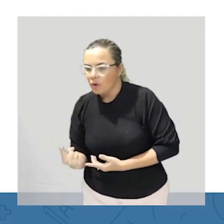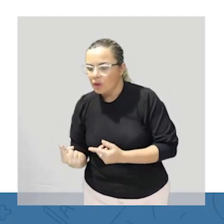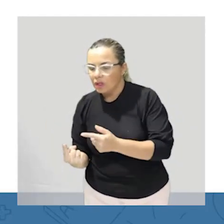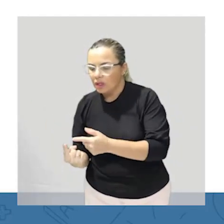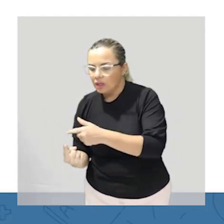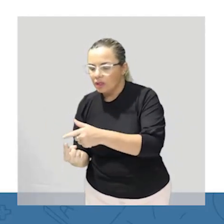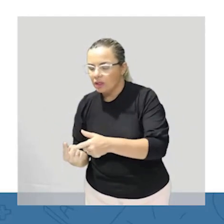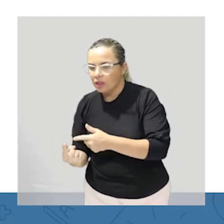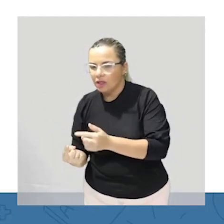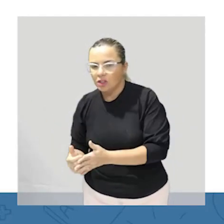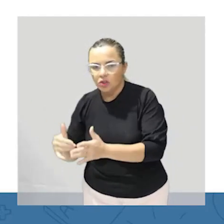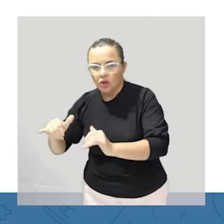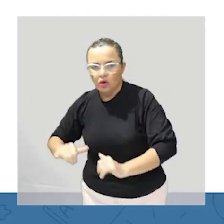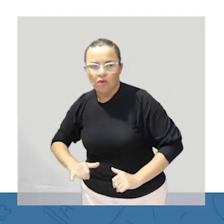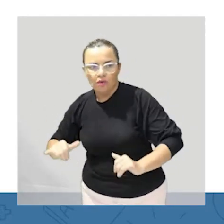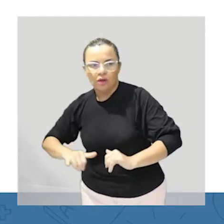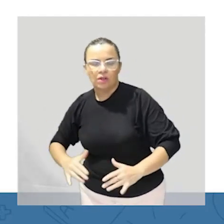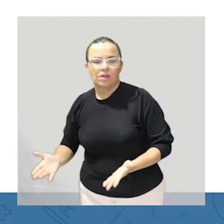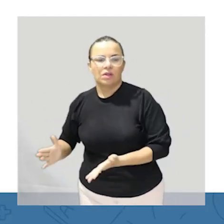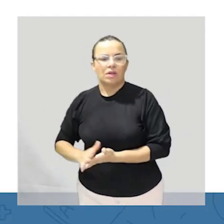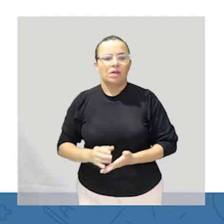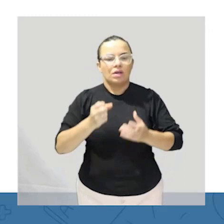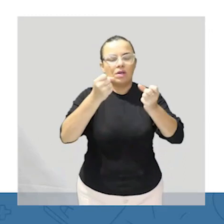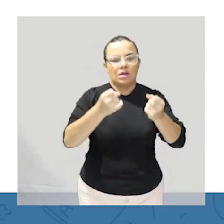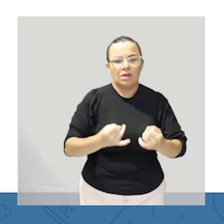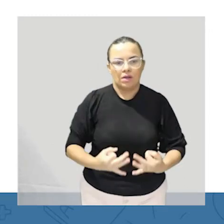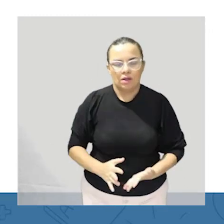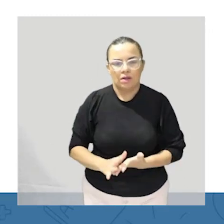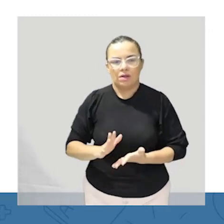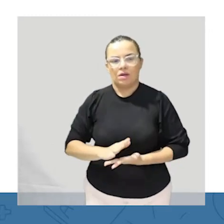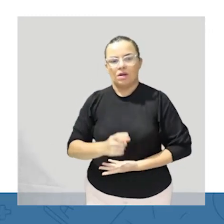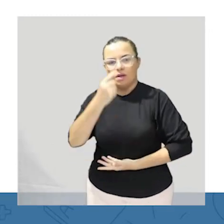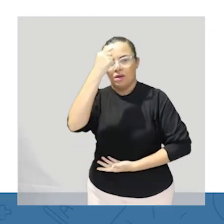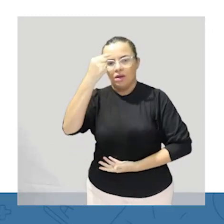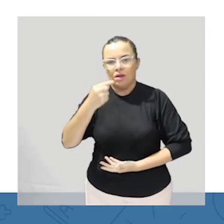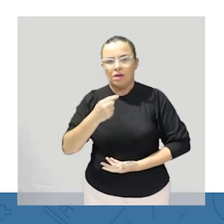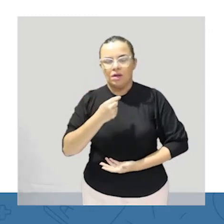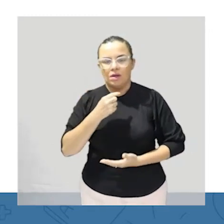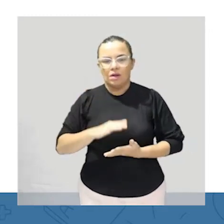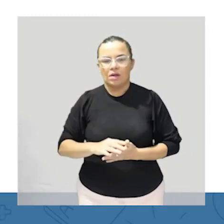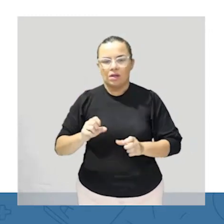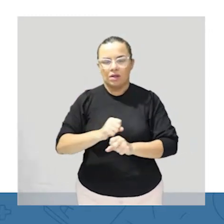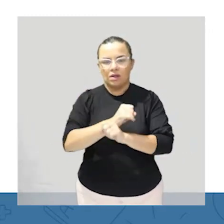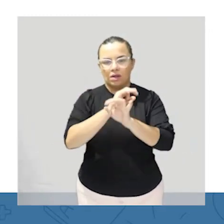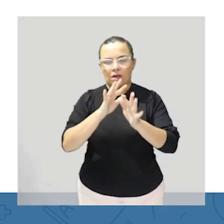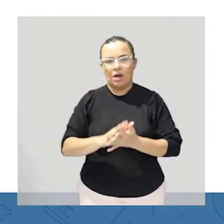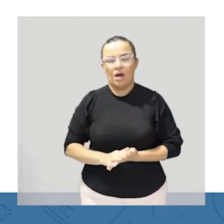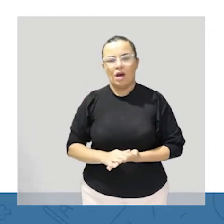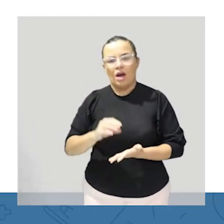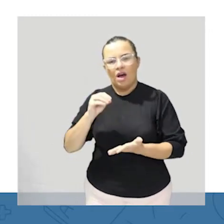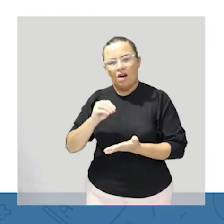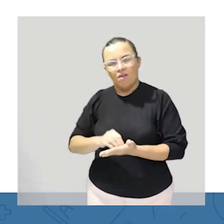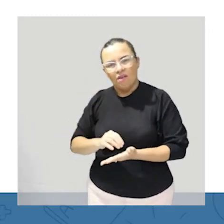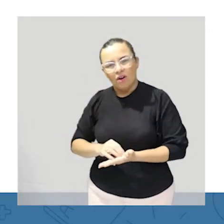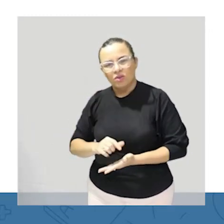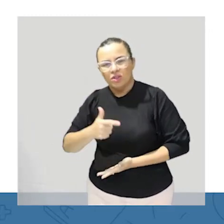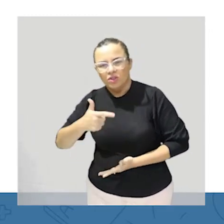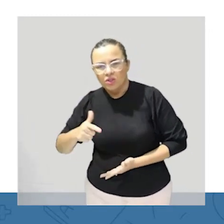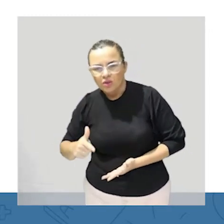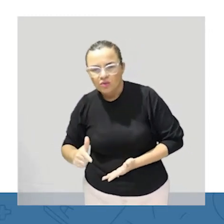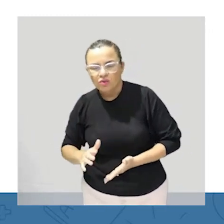dada à imagem revela a intolerância existente na época, olha só. A motivação